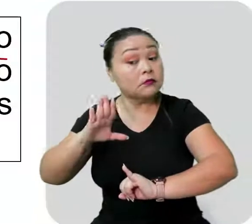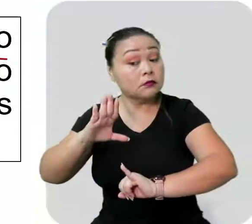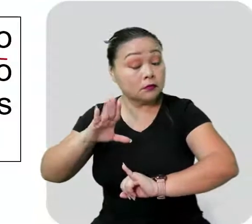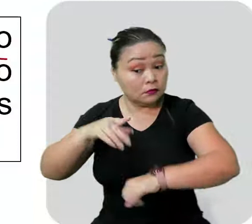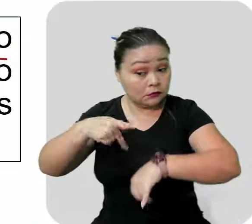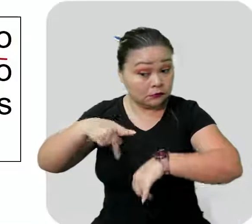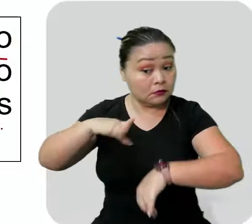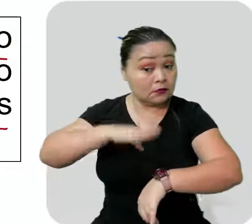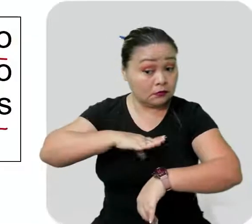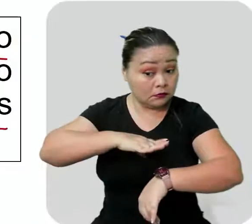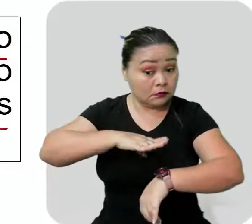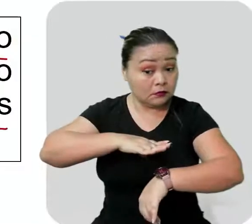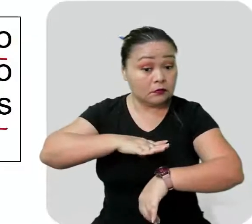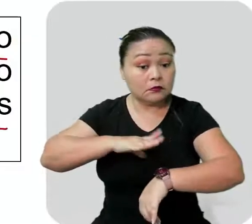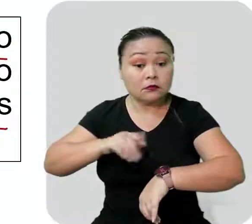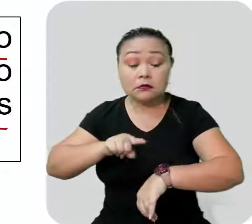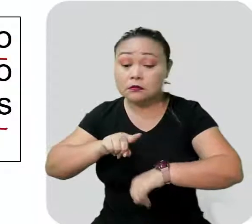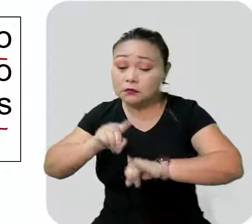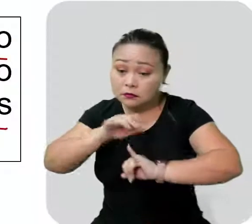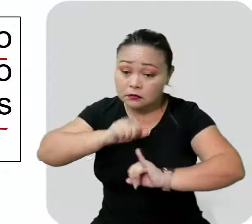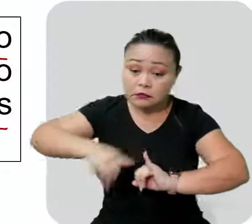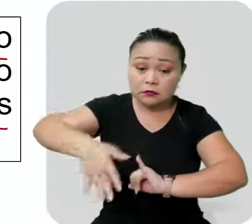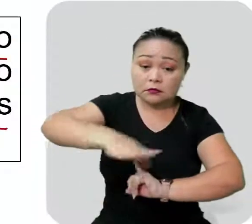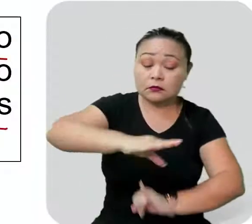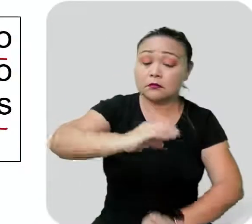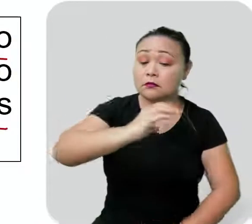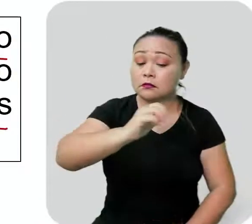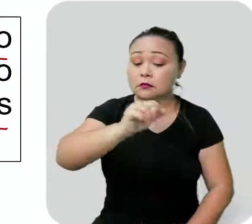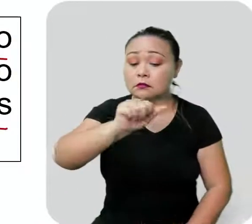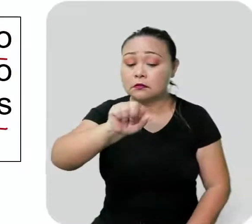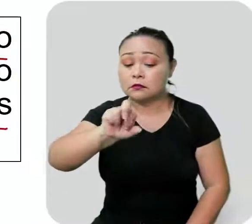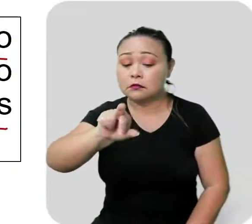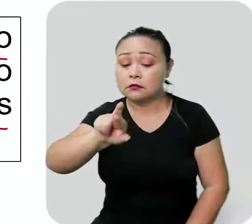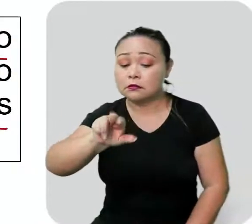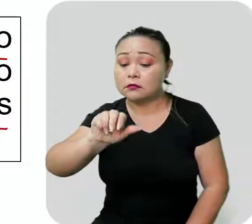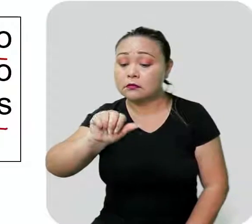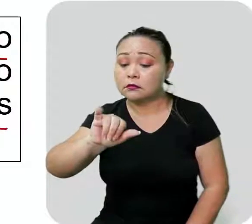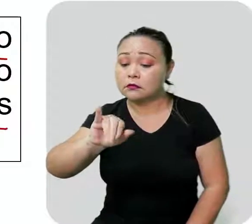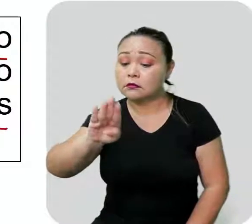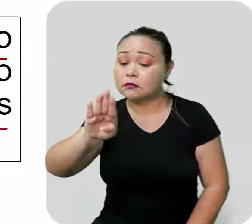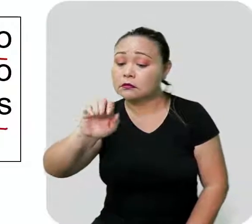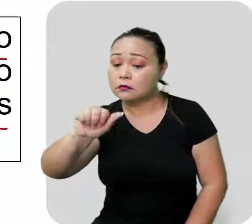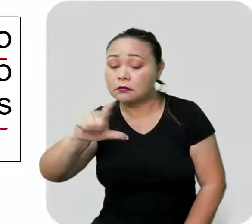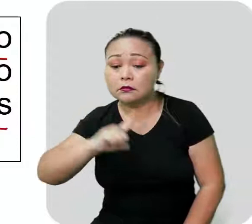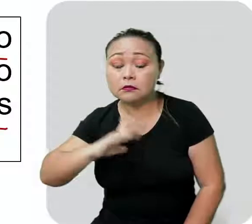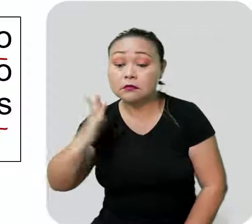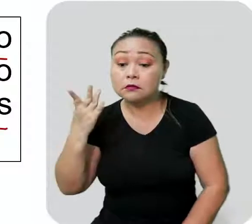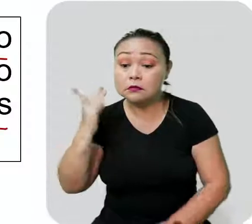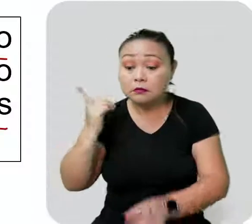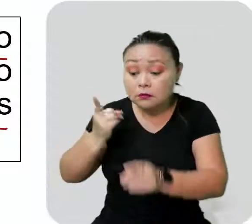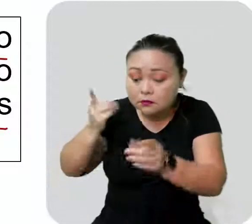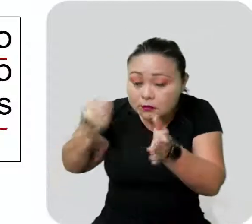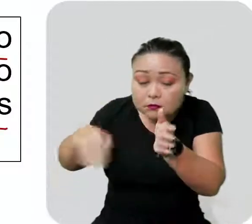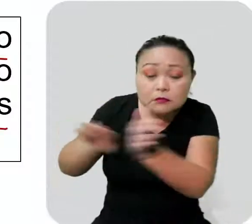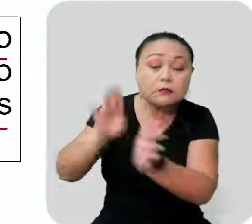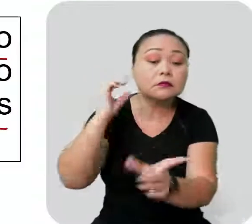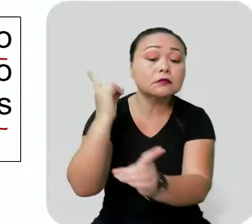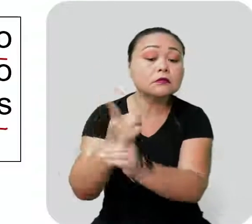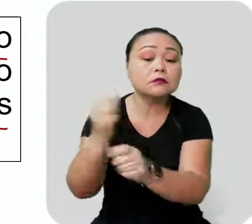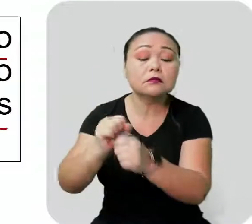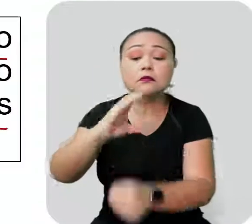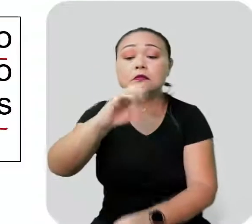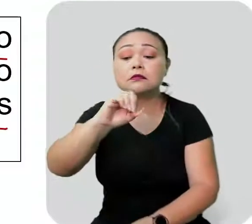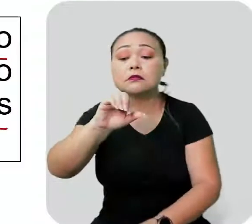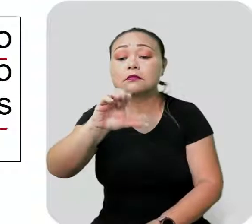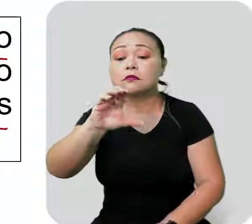Portugueses e agir de Caraíbas descoberto por Colombo vai chegar no meio termo para não